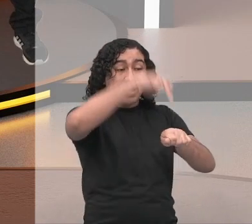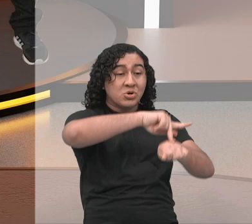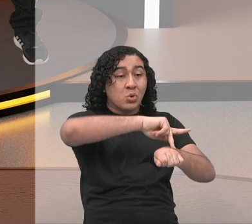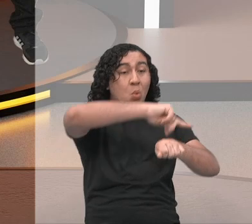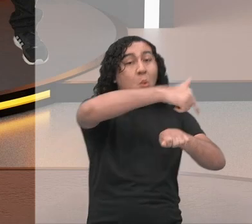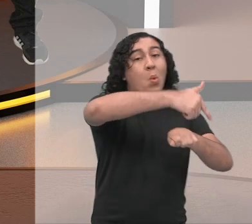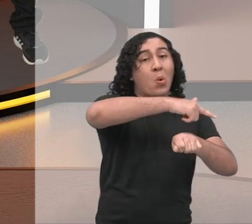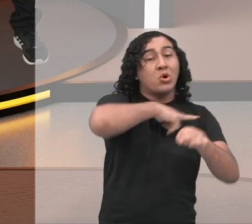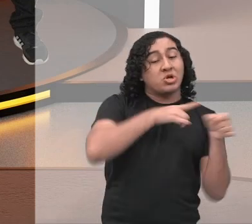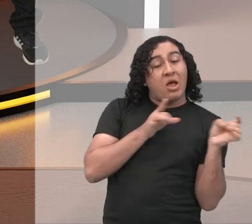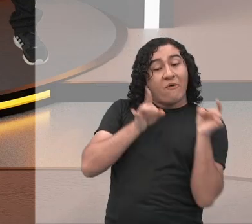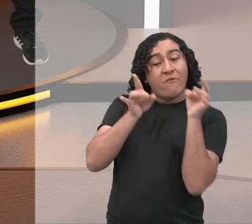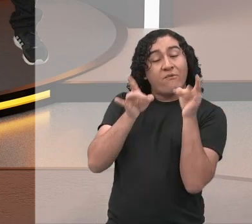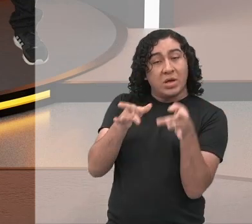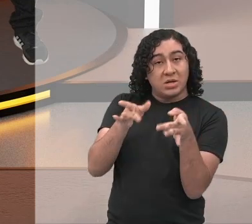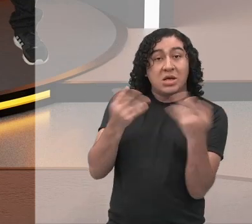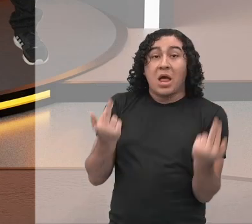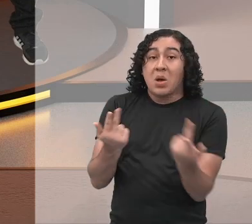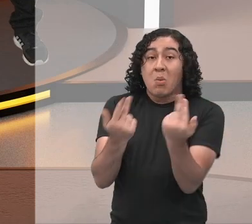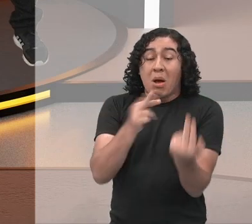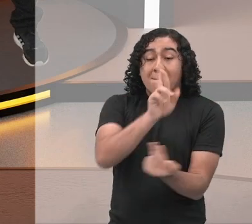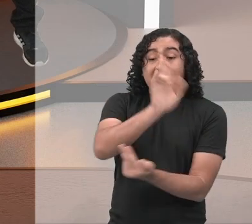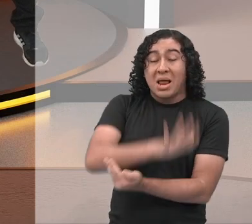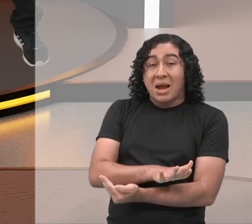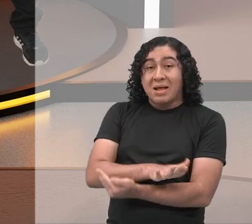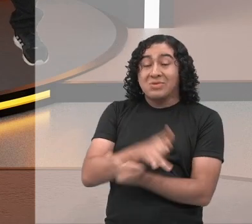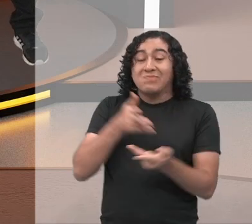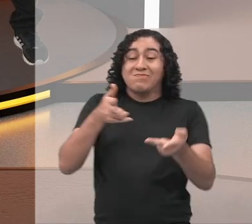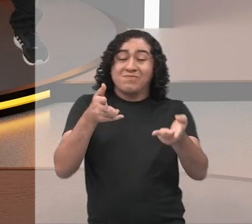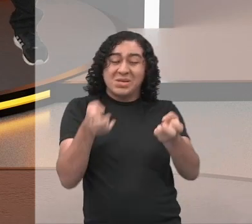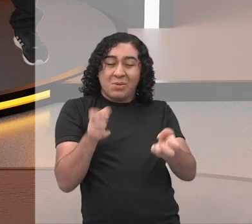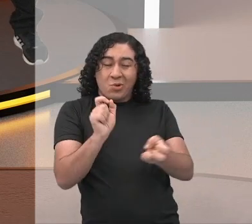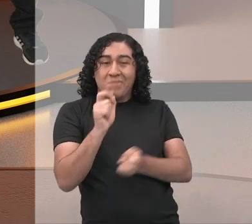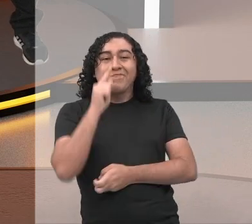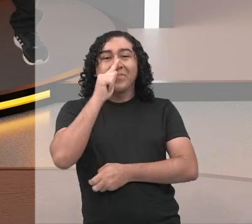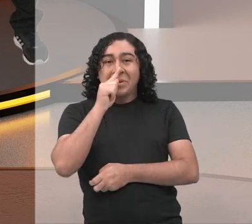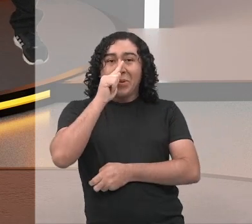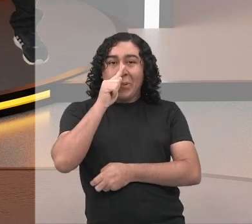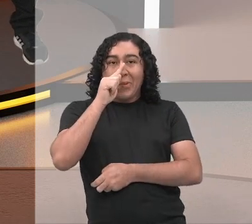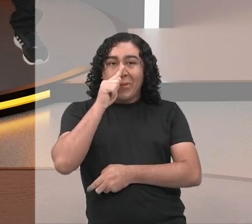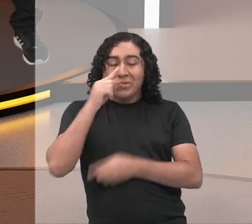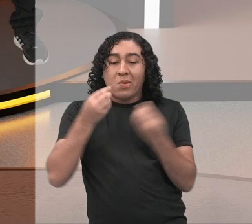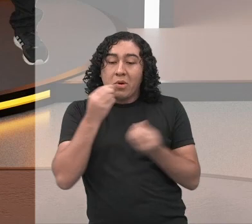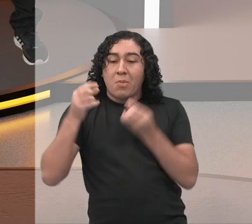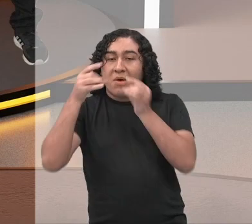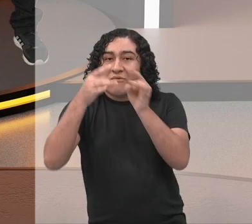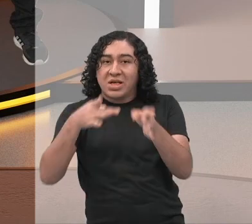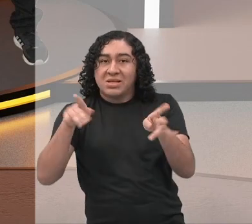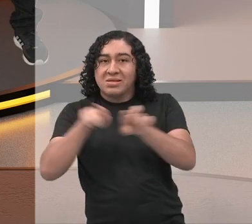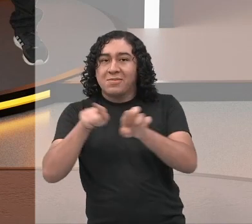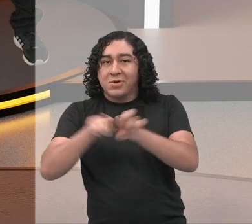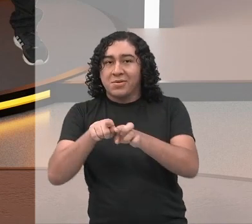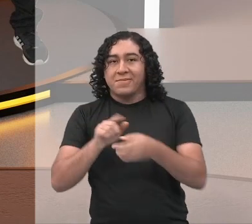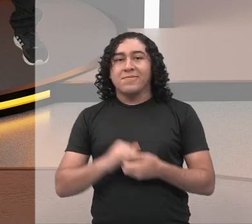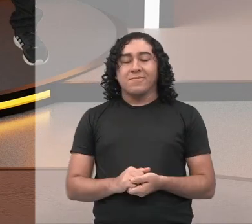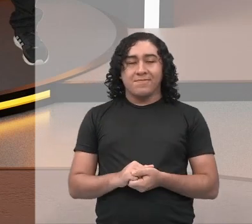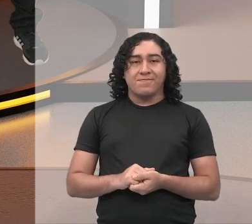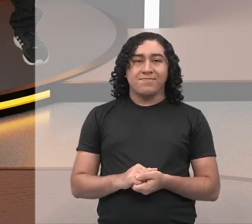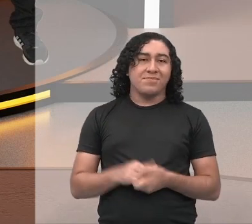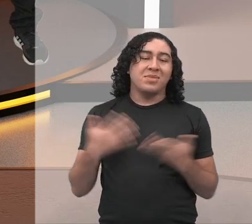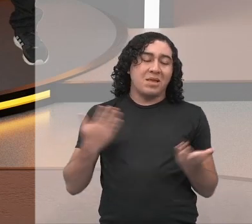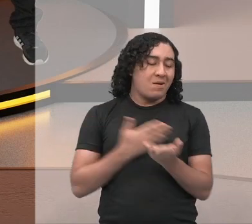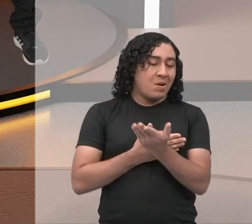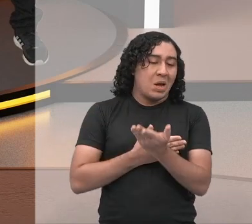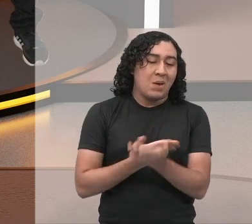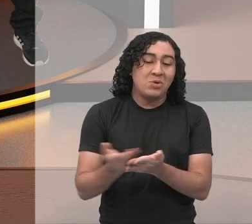Uruguai e da Argentina, eles viram que esse mercado estava sendo prejudicado. E também isso foi um estopim, foi um dos motivos